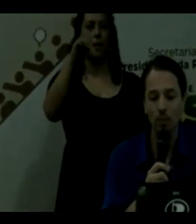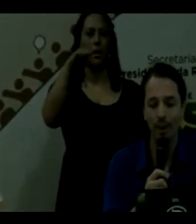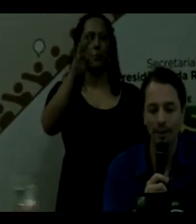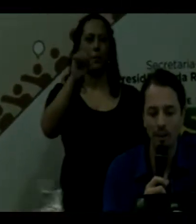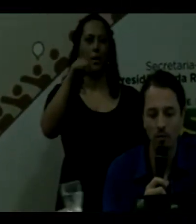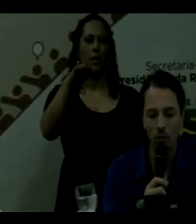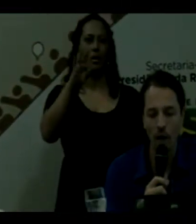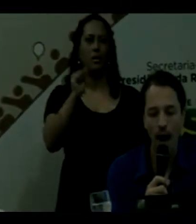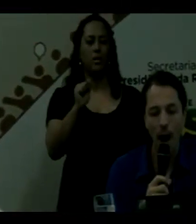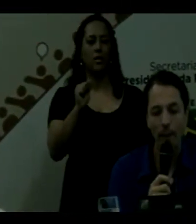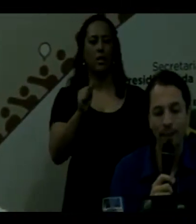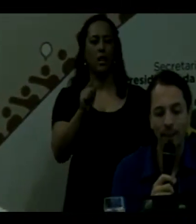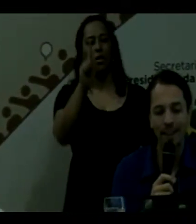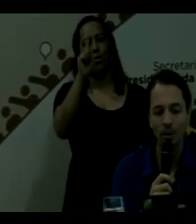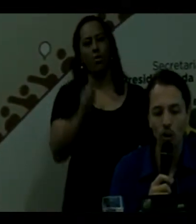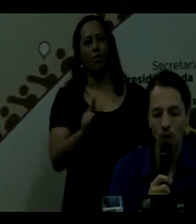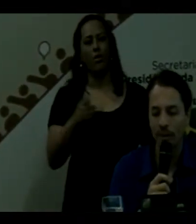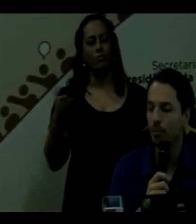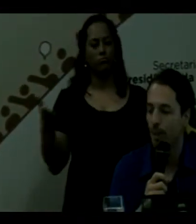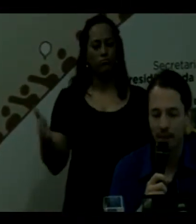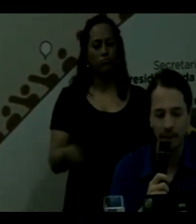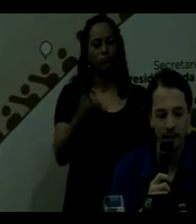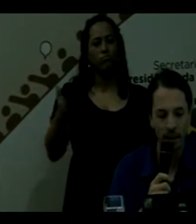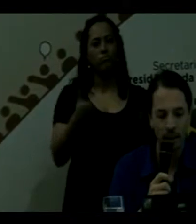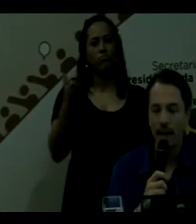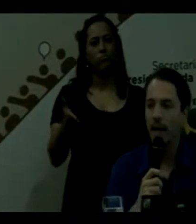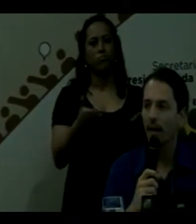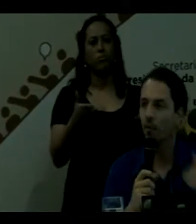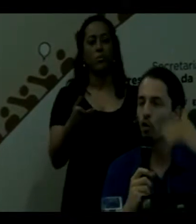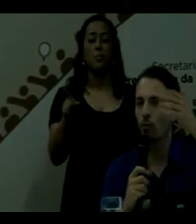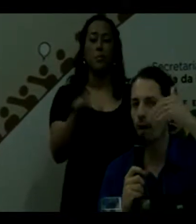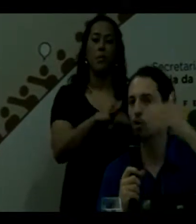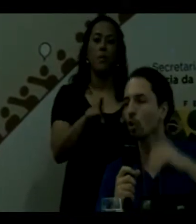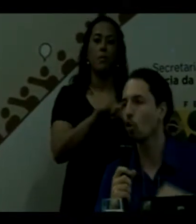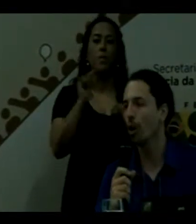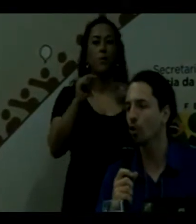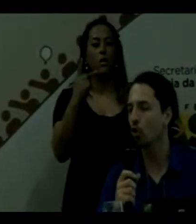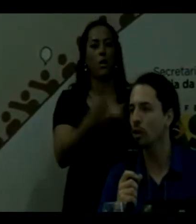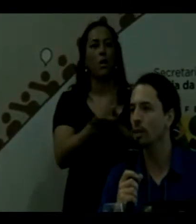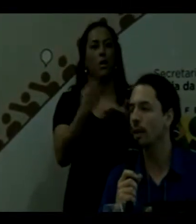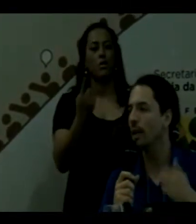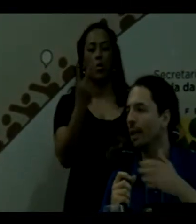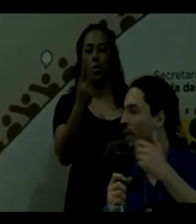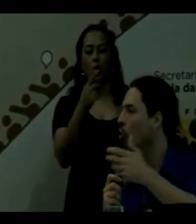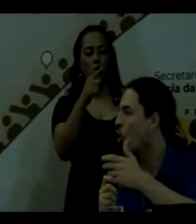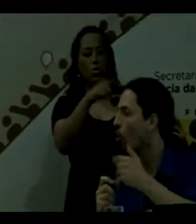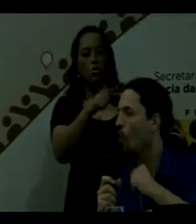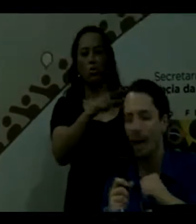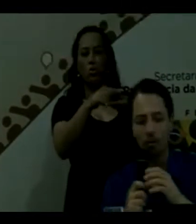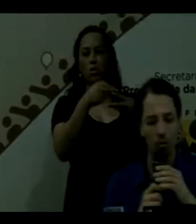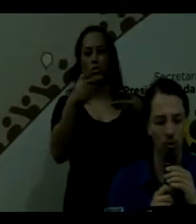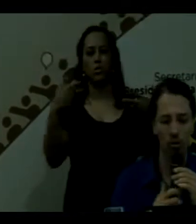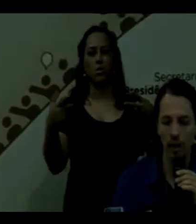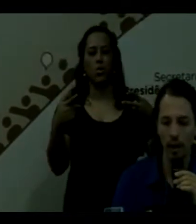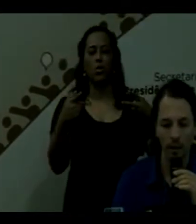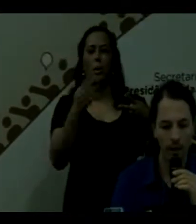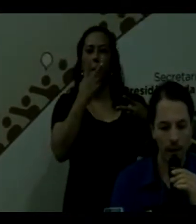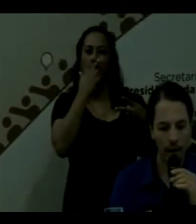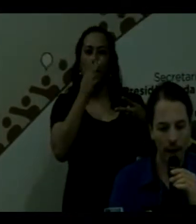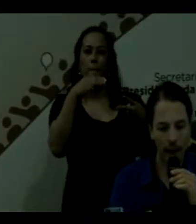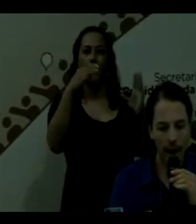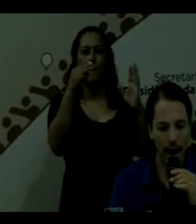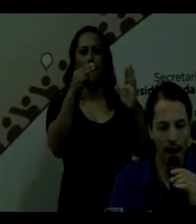e participativo a partir das novas mídias. E aí ficaram 2 colocações que entrariam como métodos,